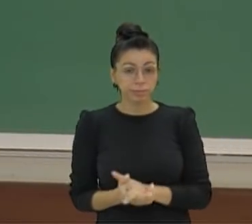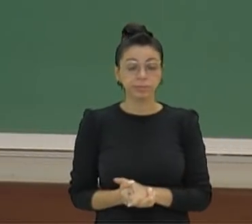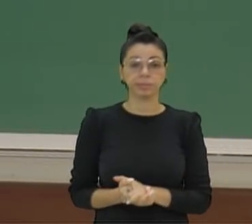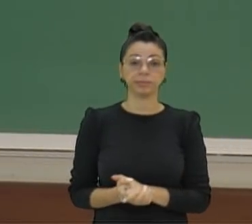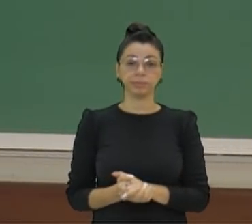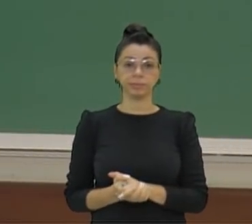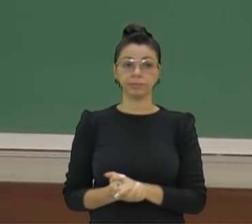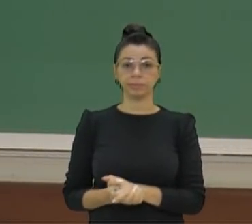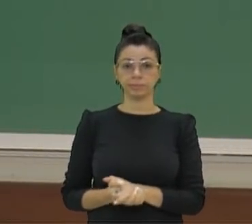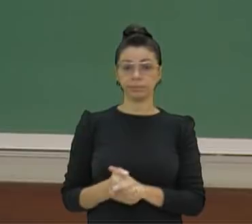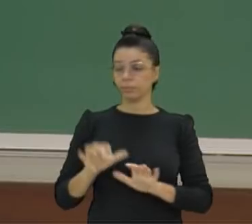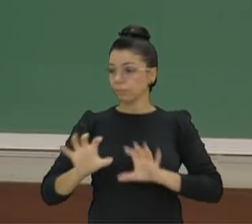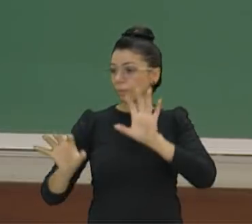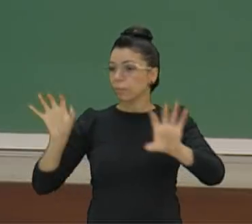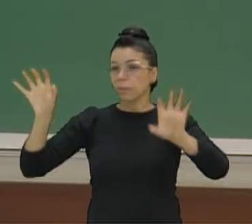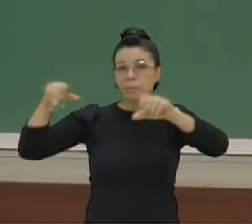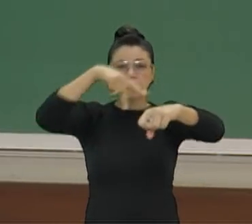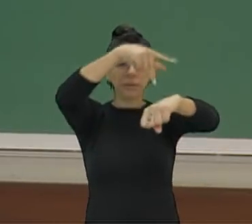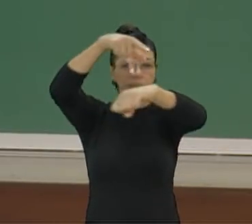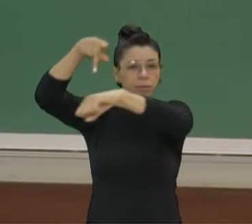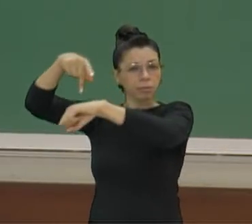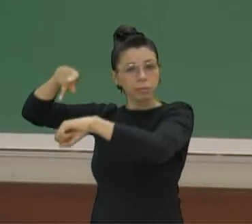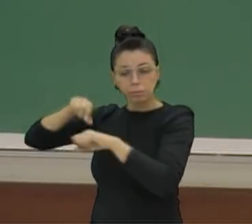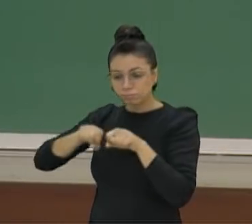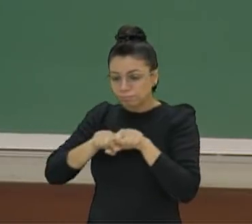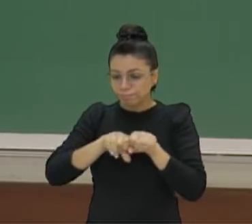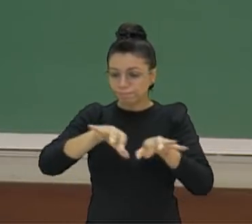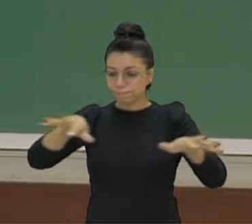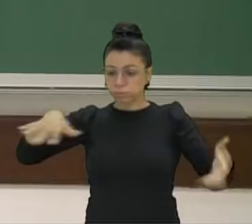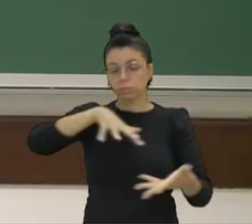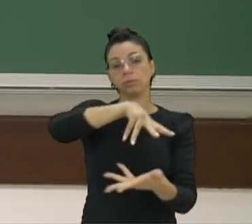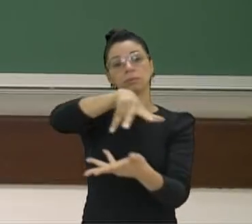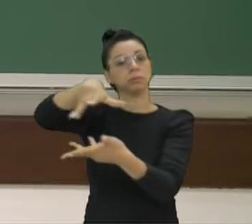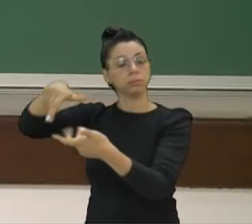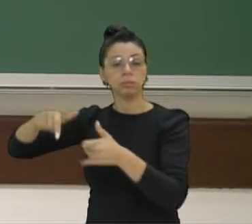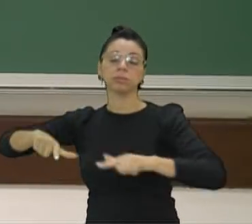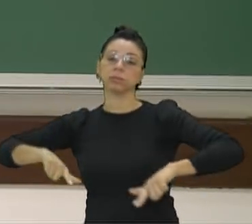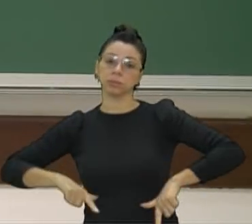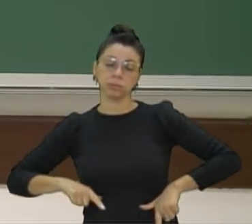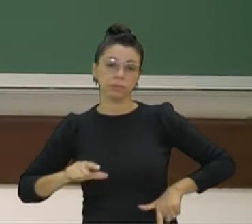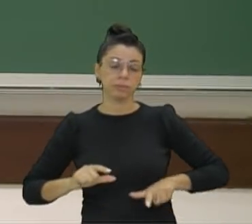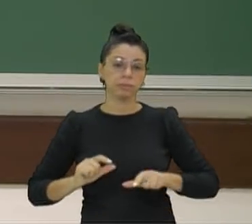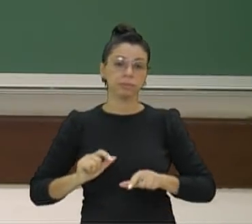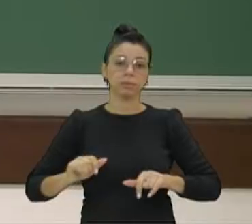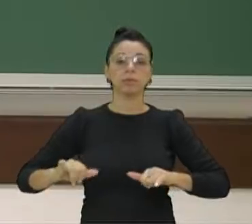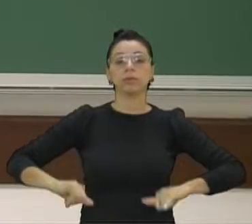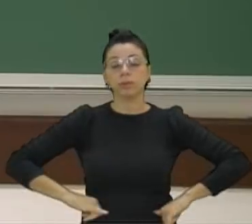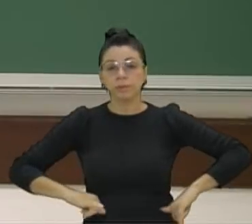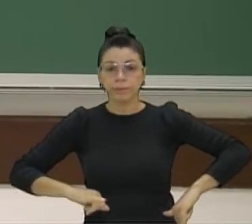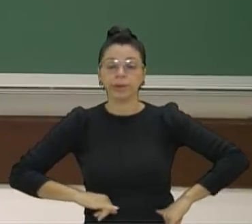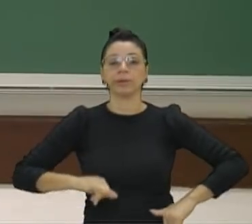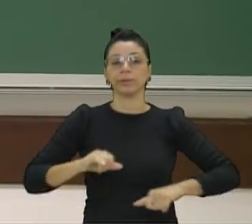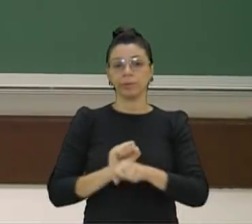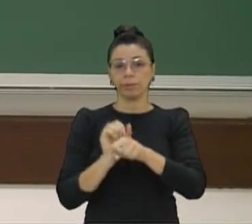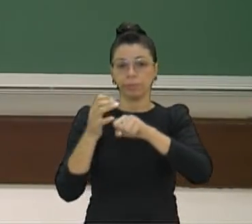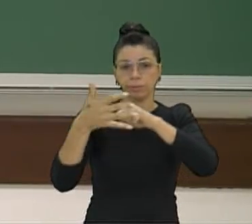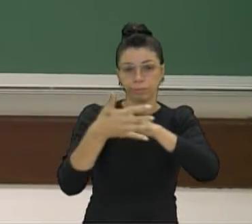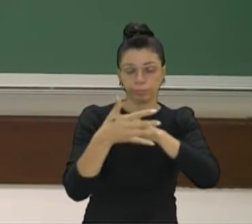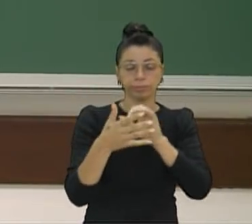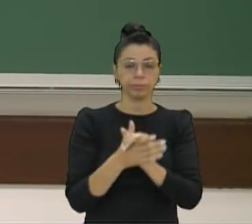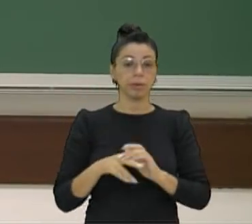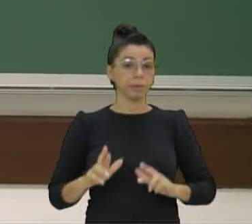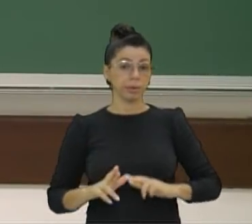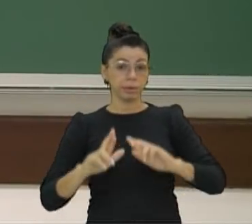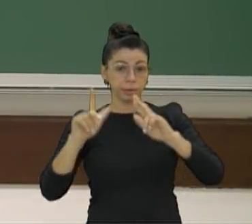continentes, vários países, né? O mundo todo sofrendo aí com esse vírus, certo? Então, essa é a